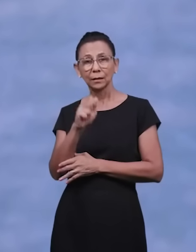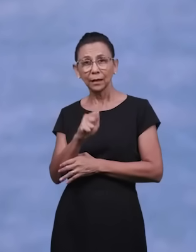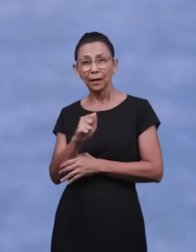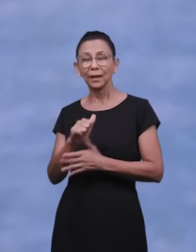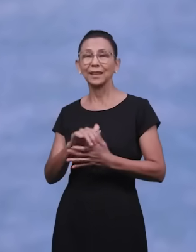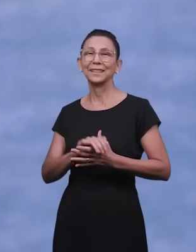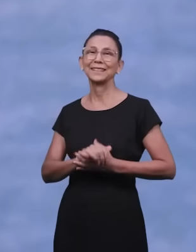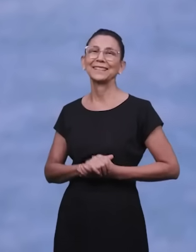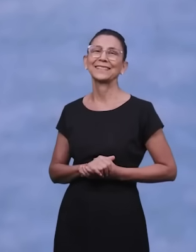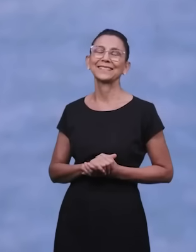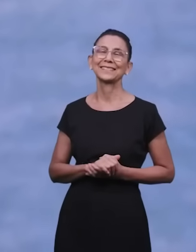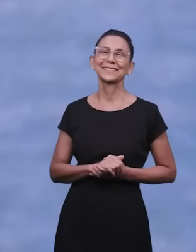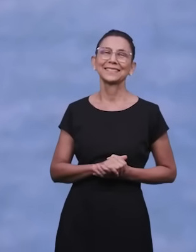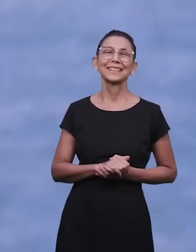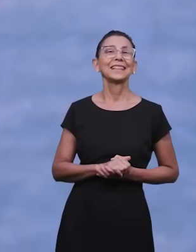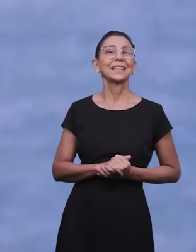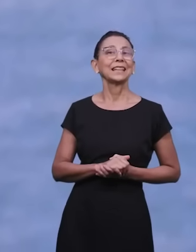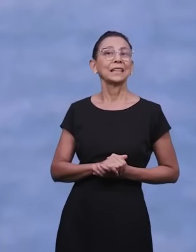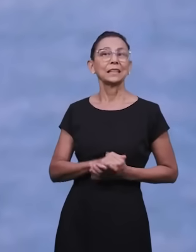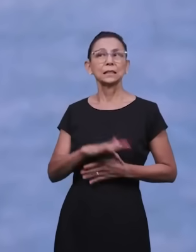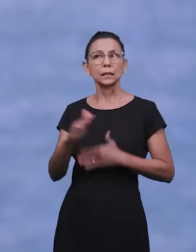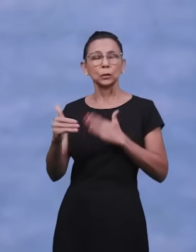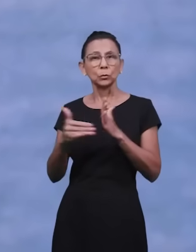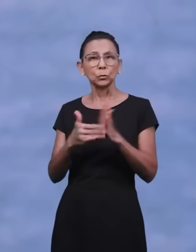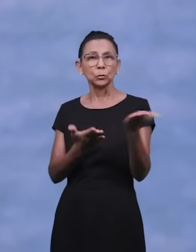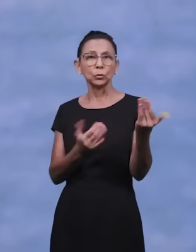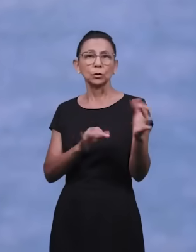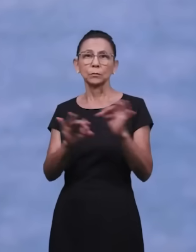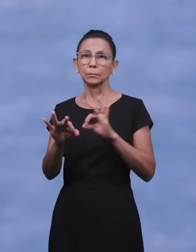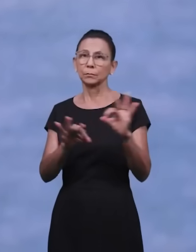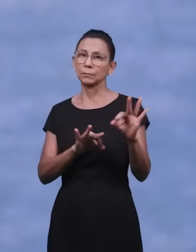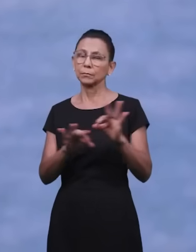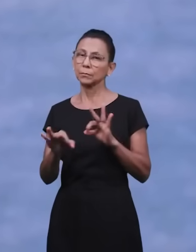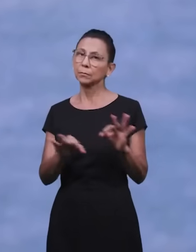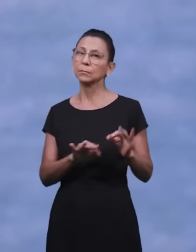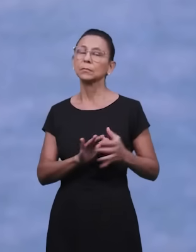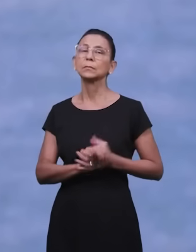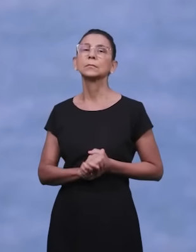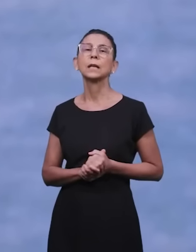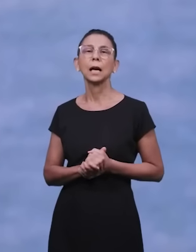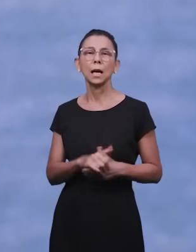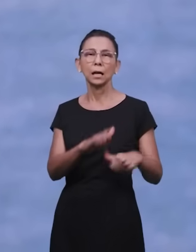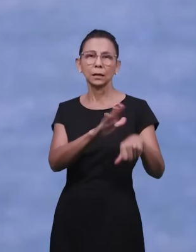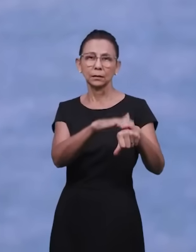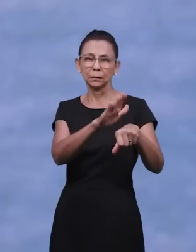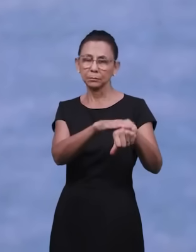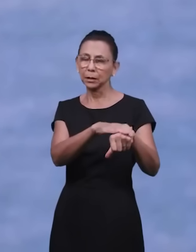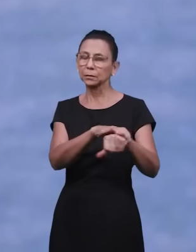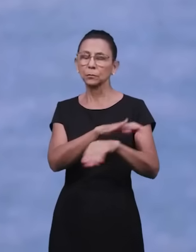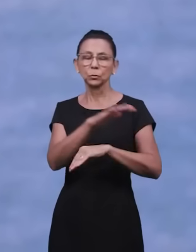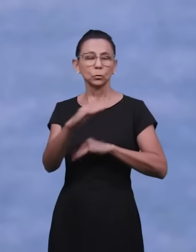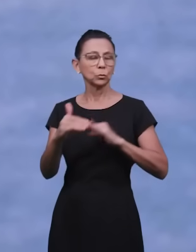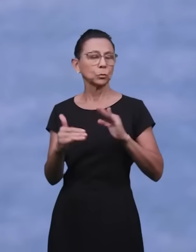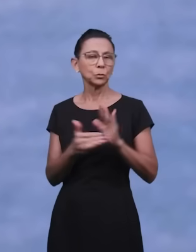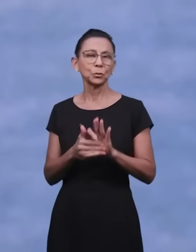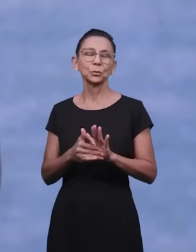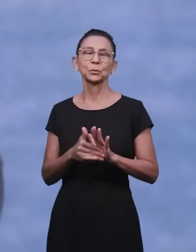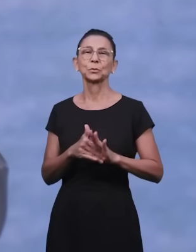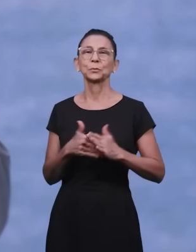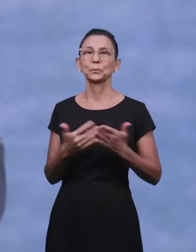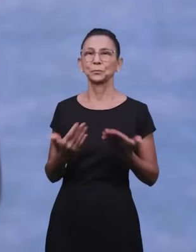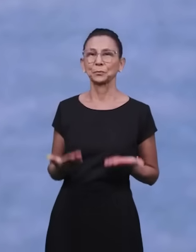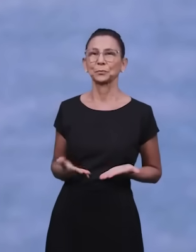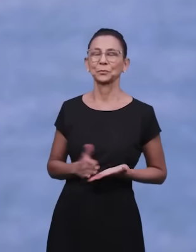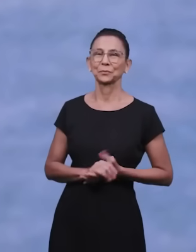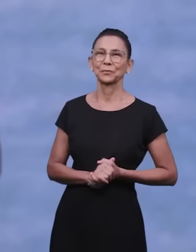A gente vem aqui para apresentar, mas quem organiza tudo são jovens. É um programa feito para jovens e é feito por jovens, tá certo? Então a gente já